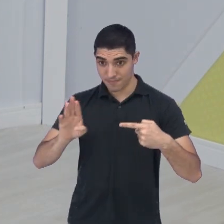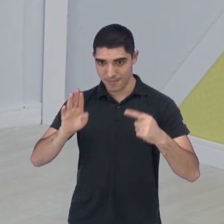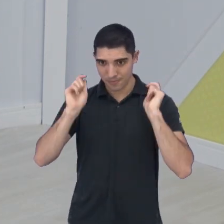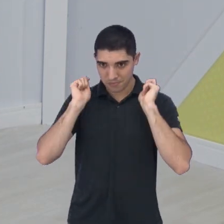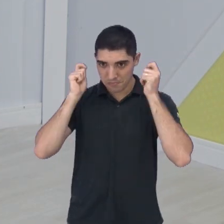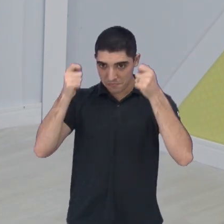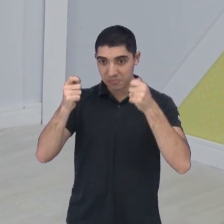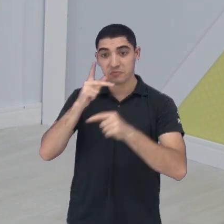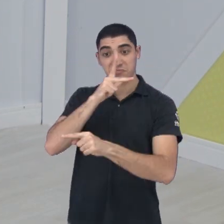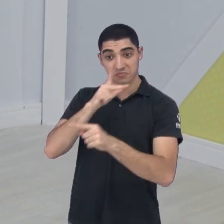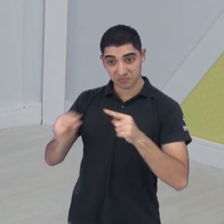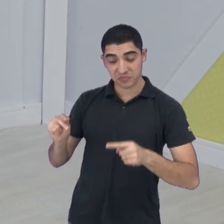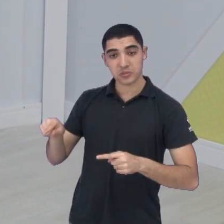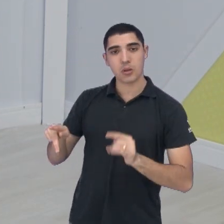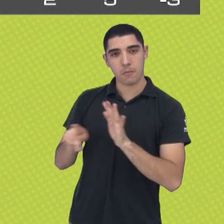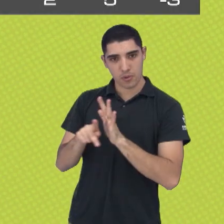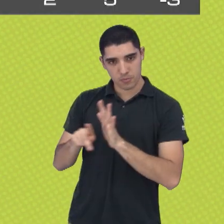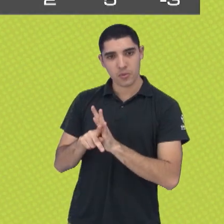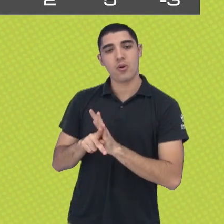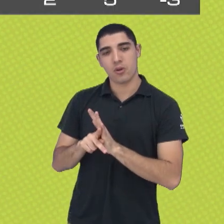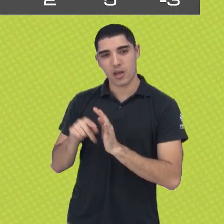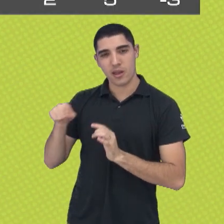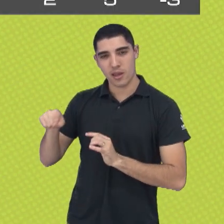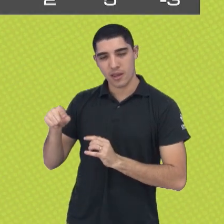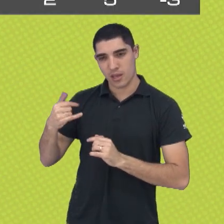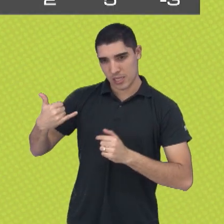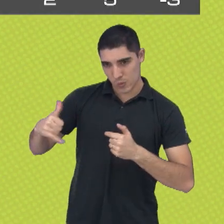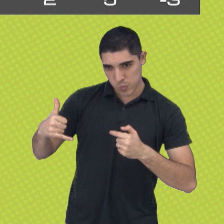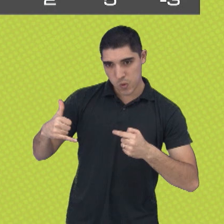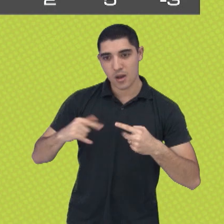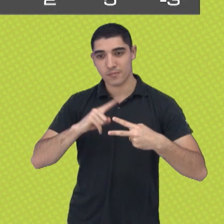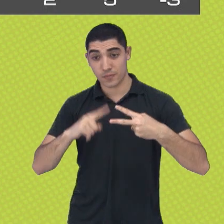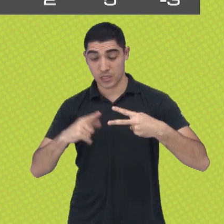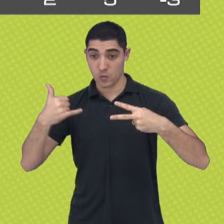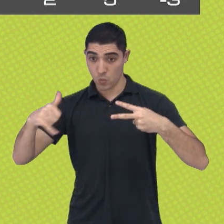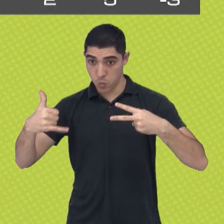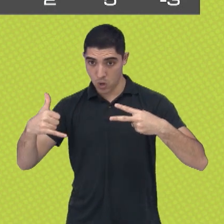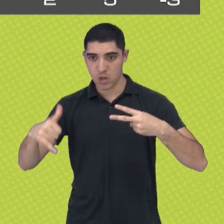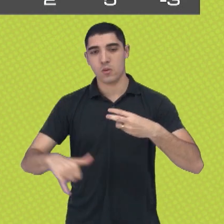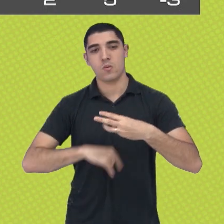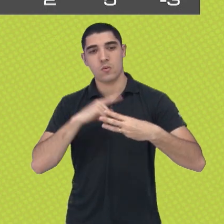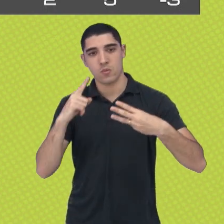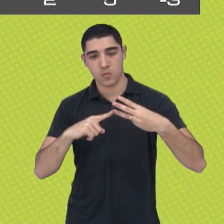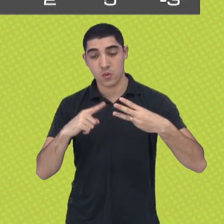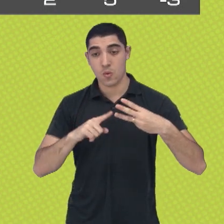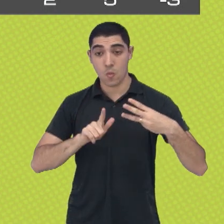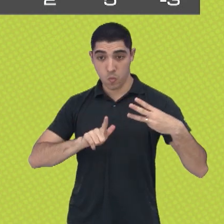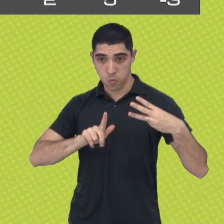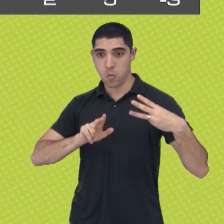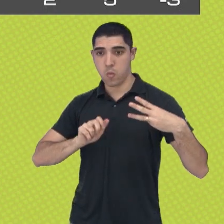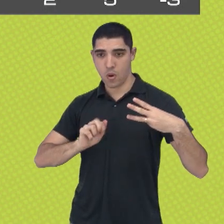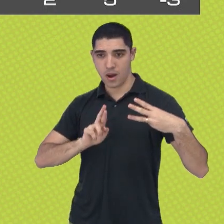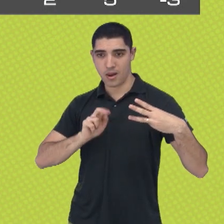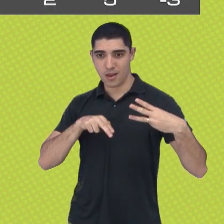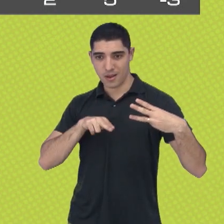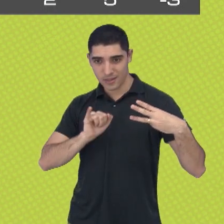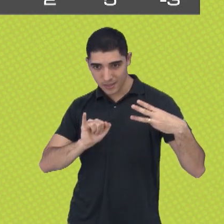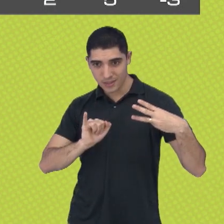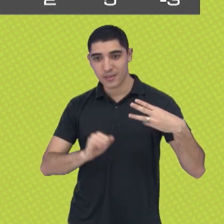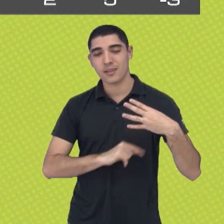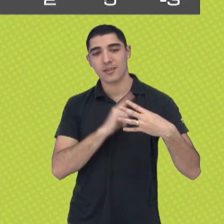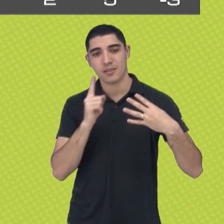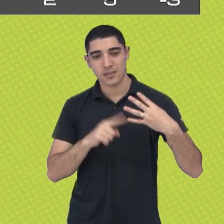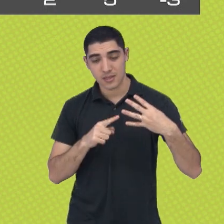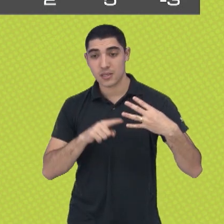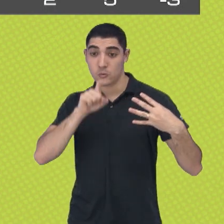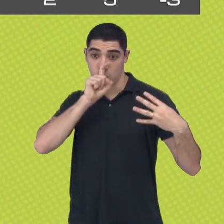Ituano, passa a liderar o grupo. O Ituano fica em segundo com 4. Terceiro, o Guarani com 4. São José em quarto na lanterna do grupo, mas com 2